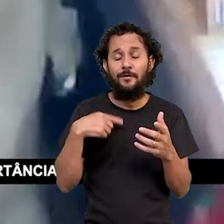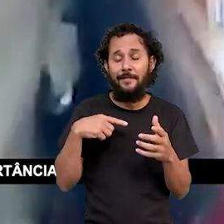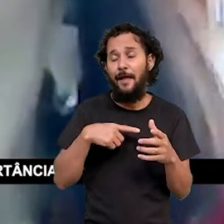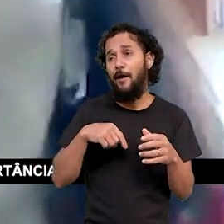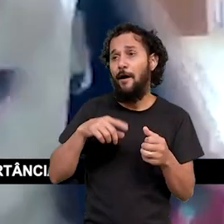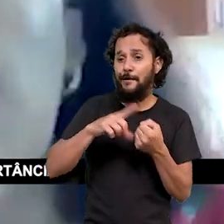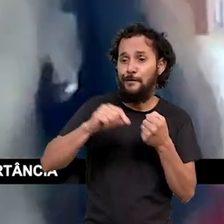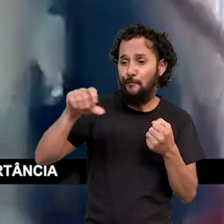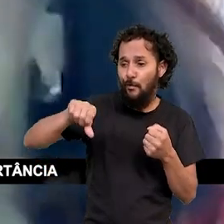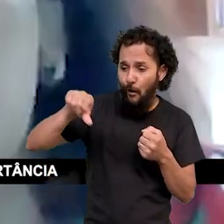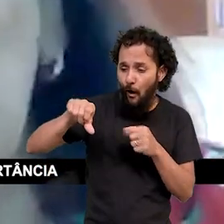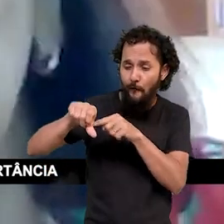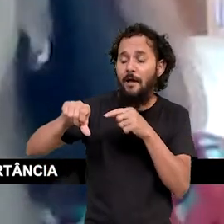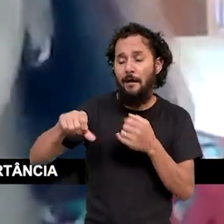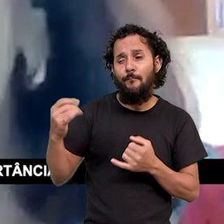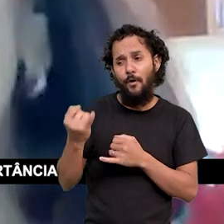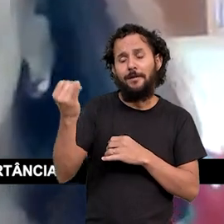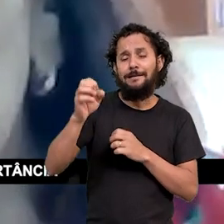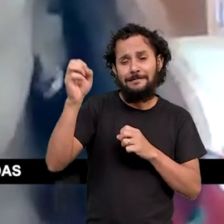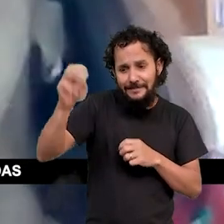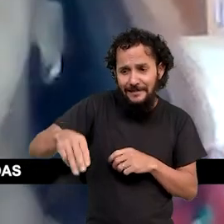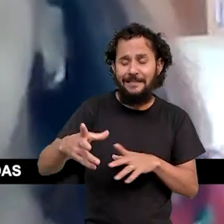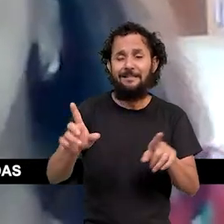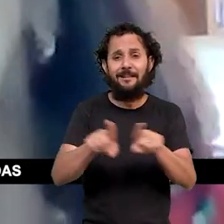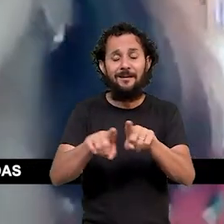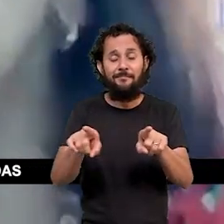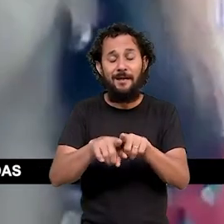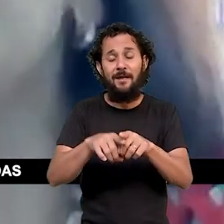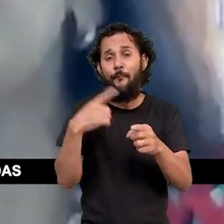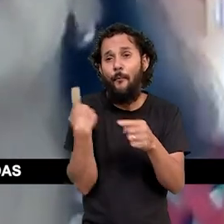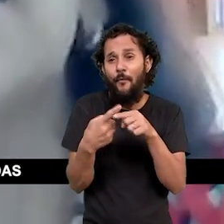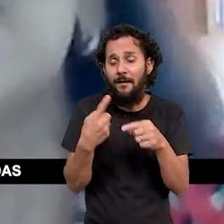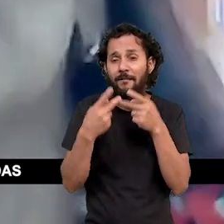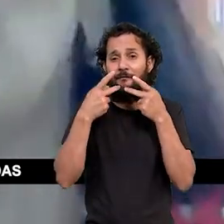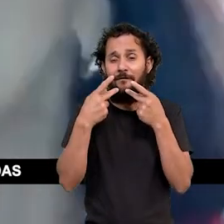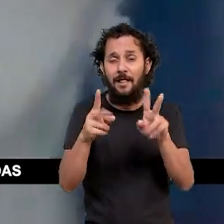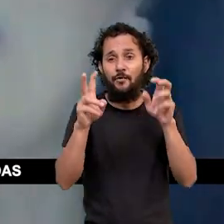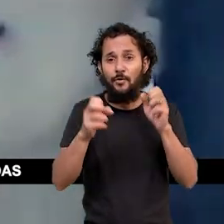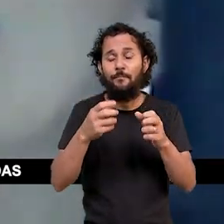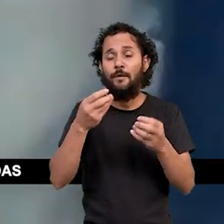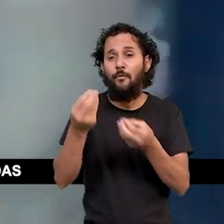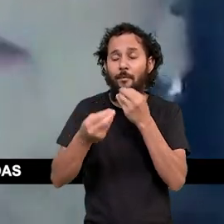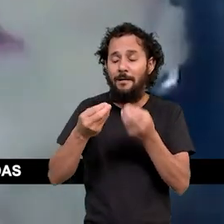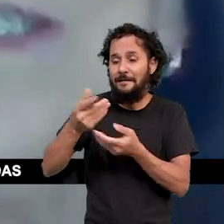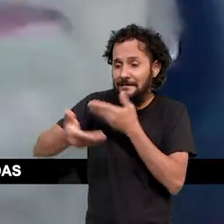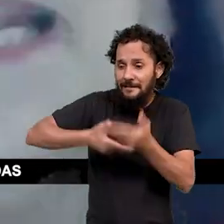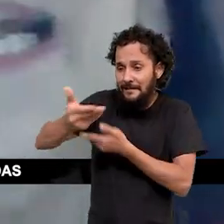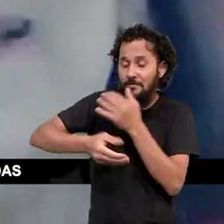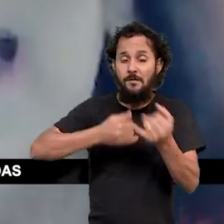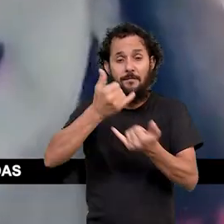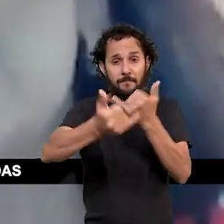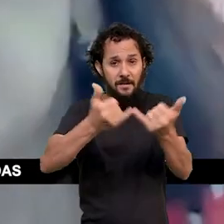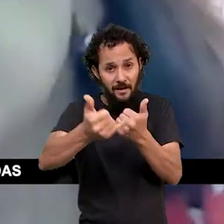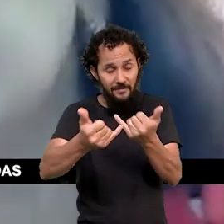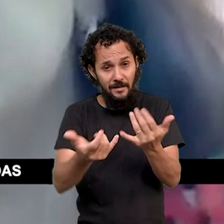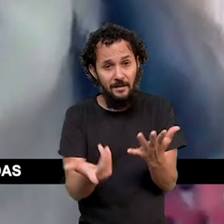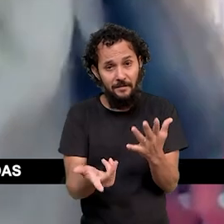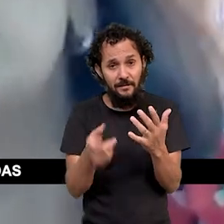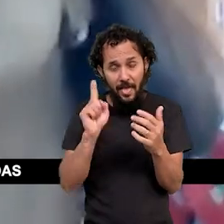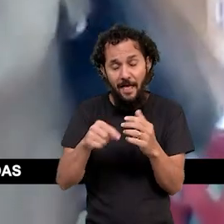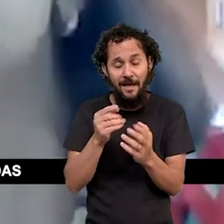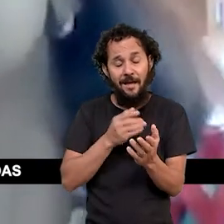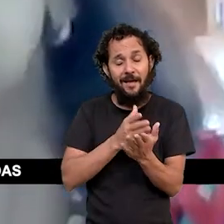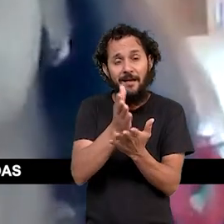artigo 9º ele é de fundamental importância também, porque ele traz a questão das interações e brincadeiras